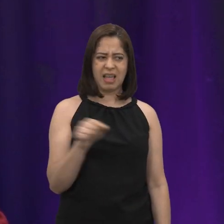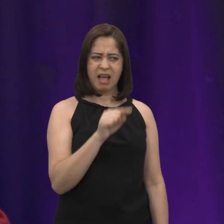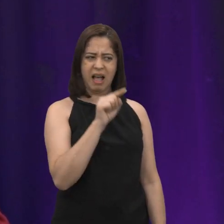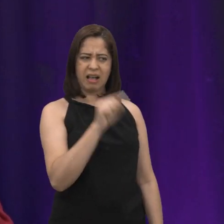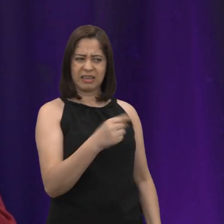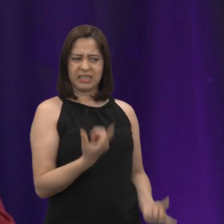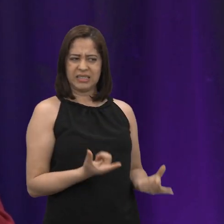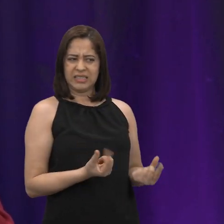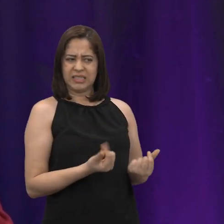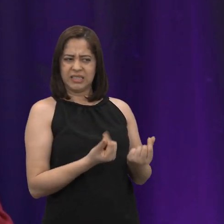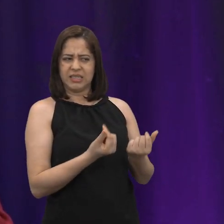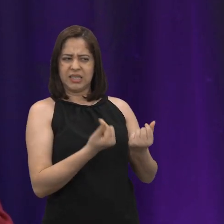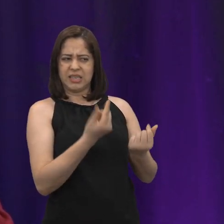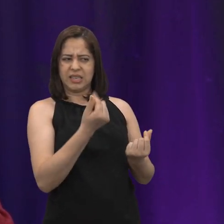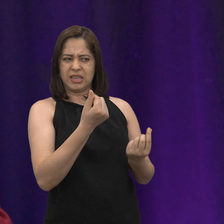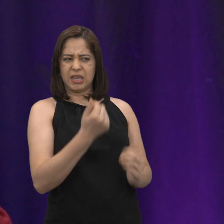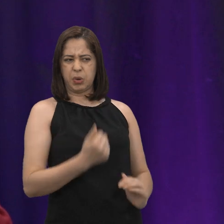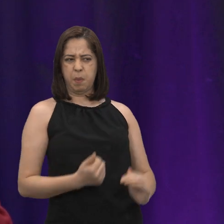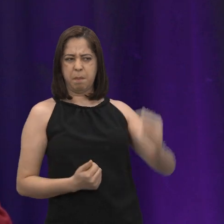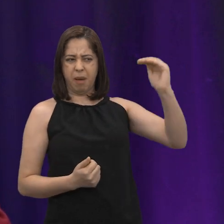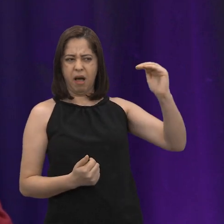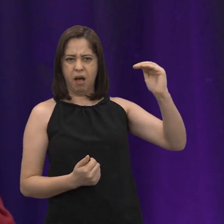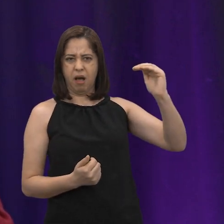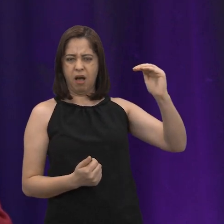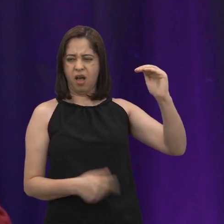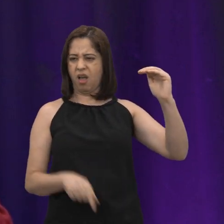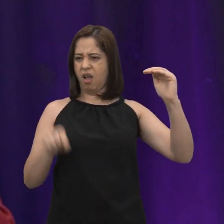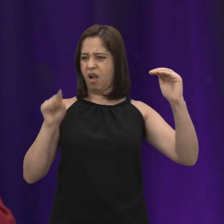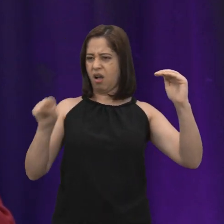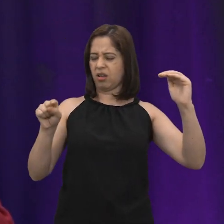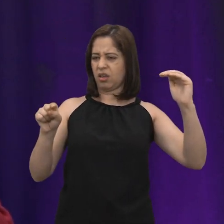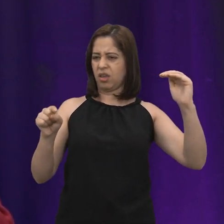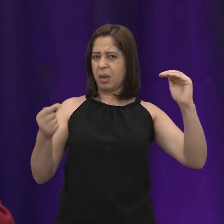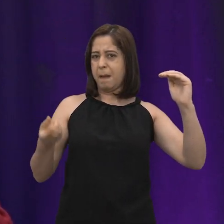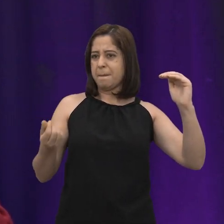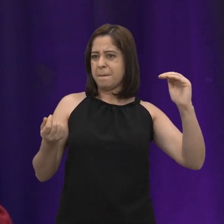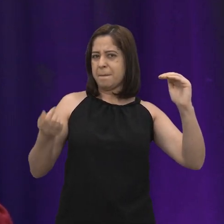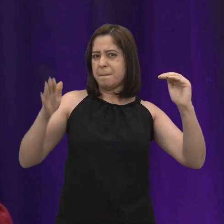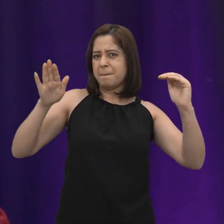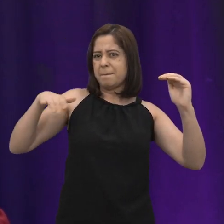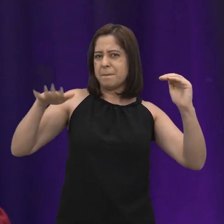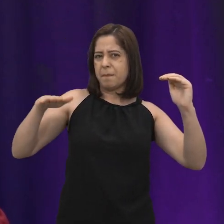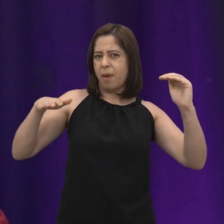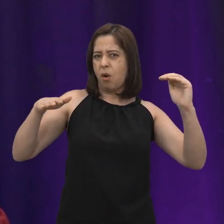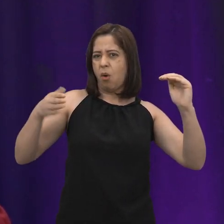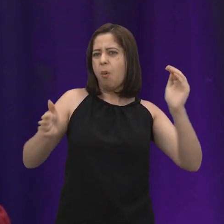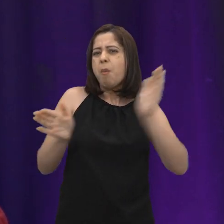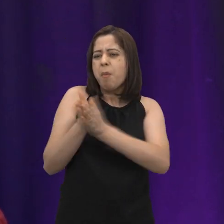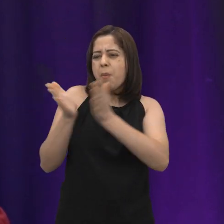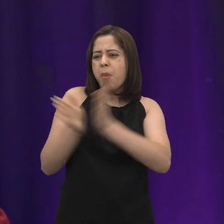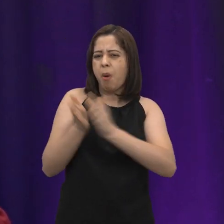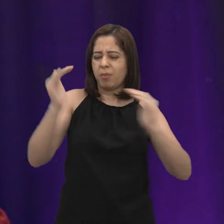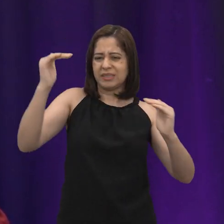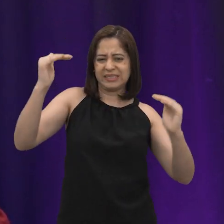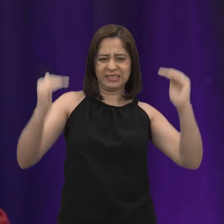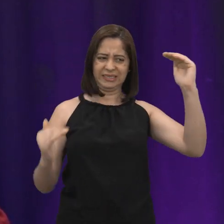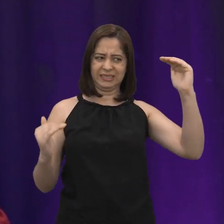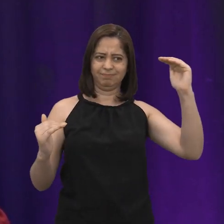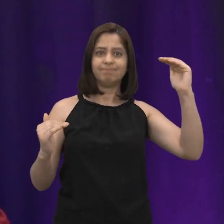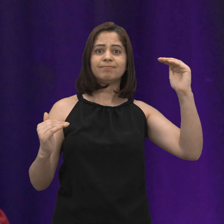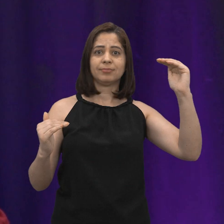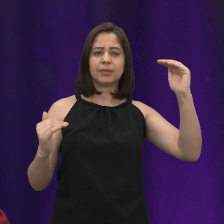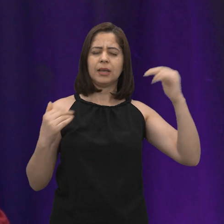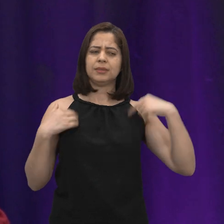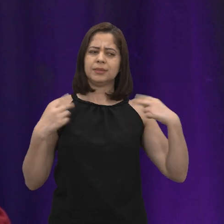de qualidade de infraestrutura localizado no espaço da cidade, a gente vê que tem uma tendência de